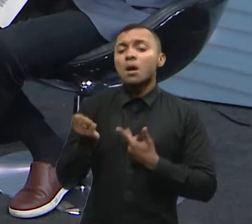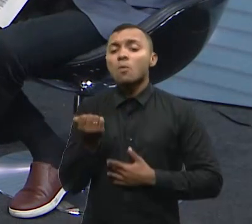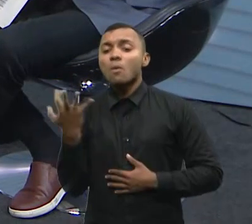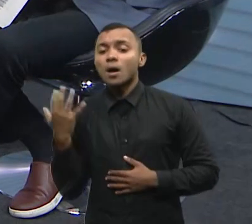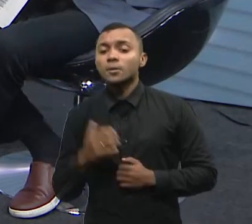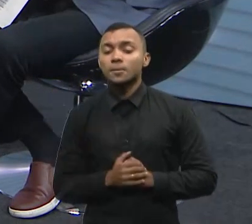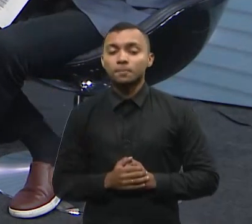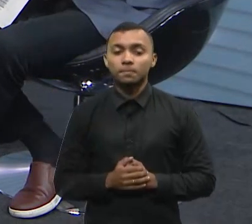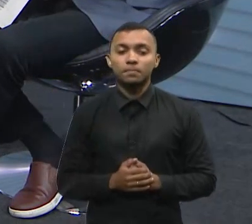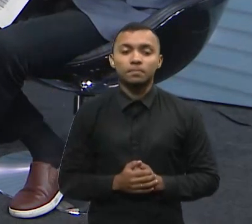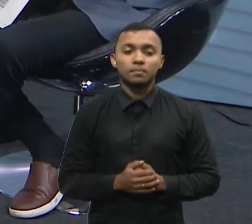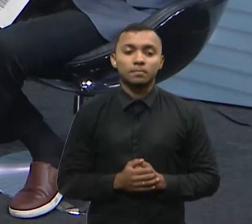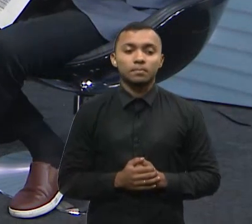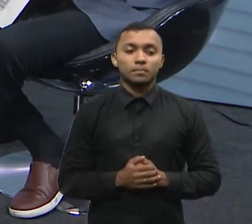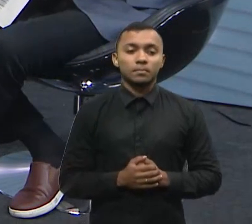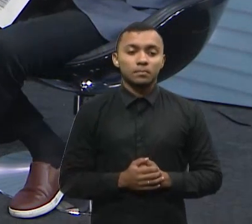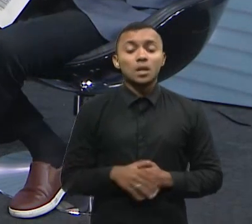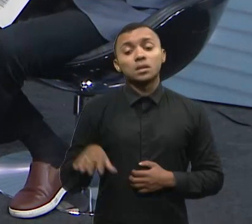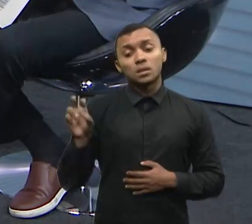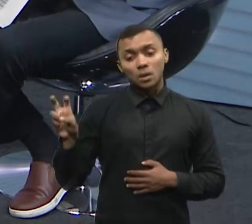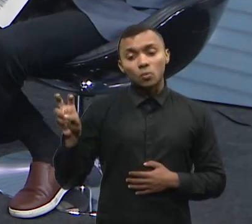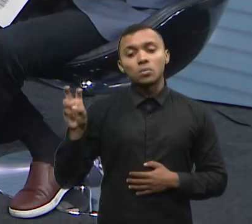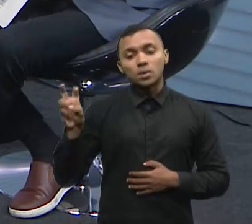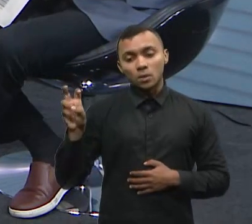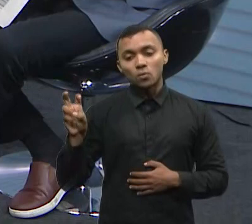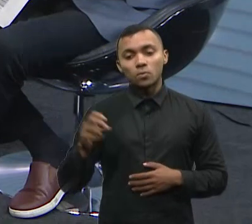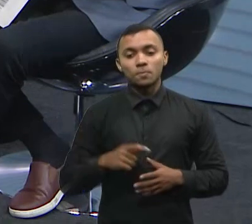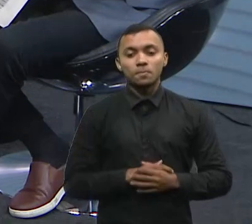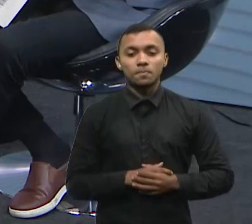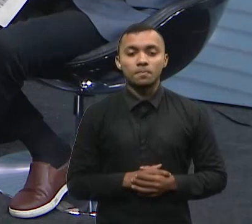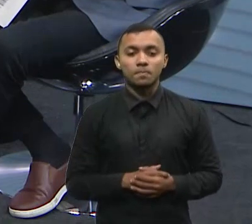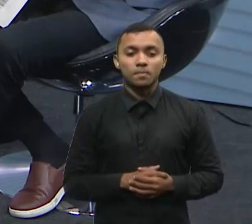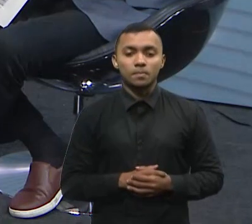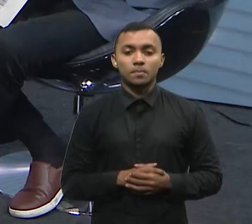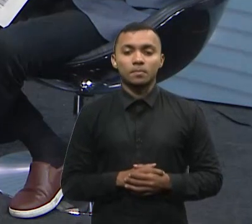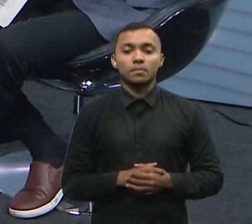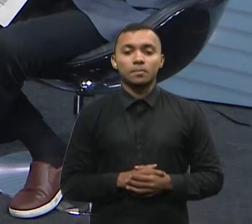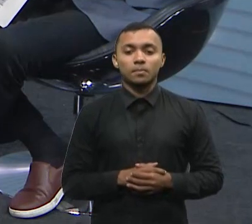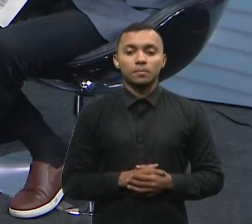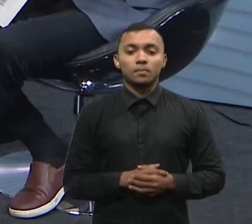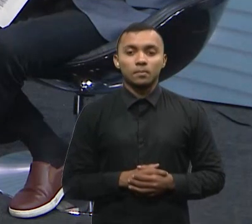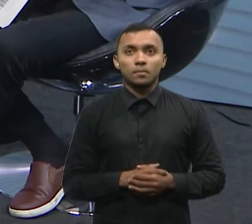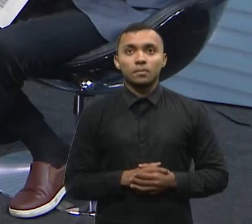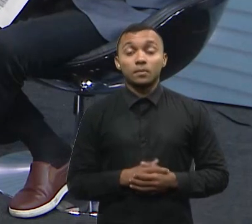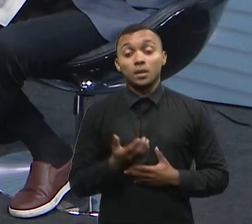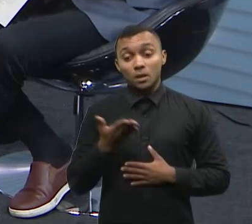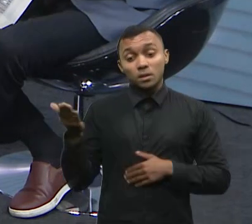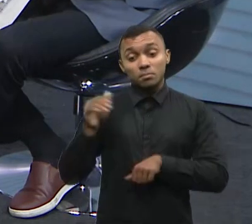aí? São cinco, acho que, atualmente. Cinco. Gente, né? Isso. Legal. Aí, eles foram para o